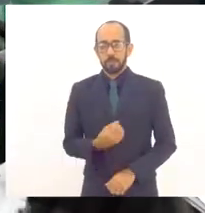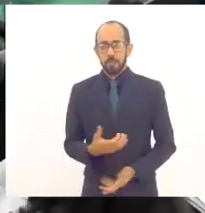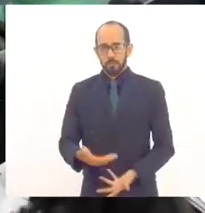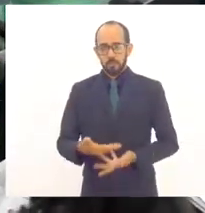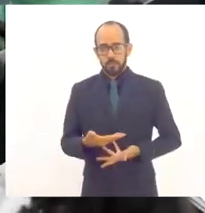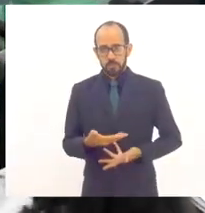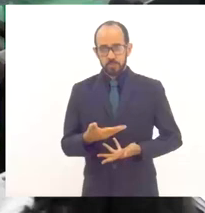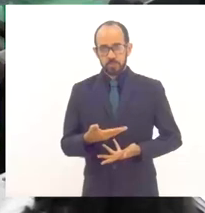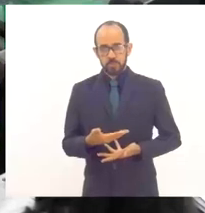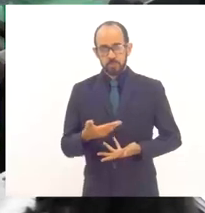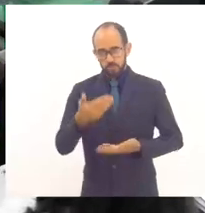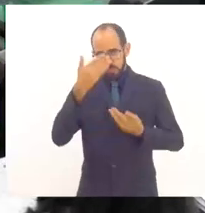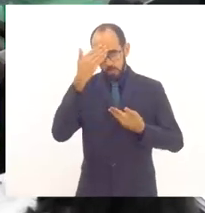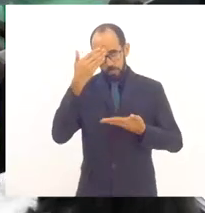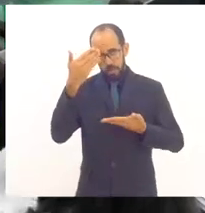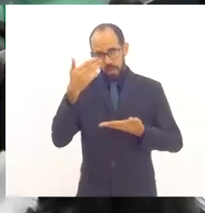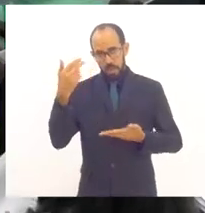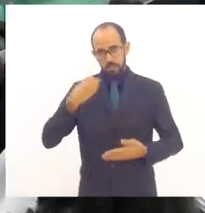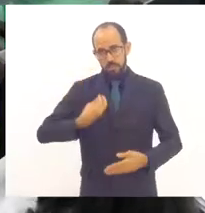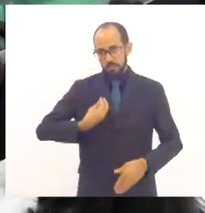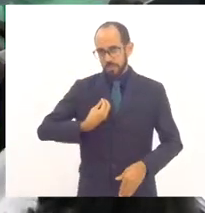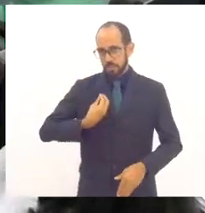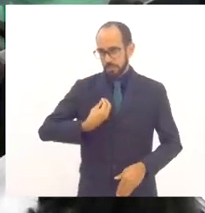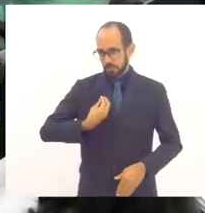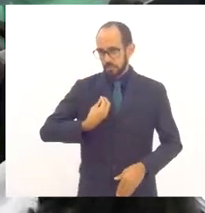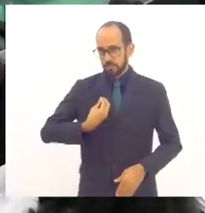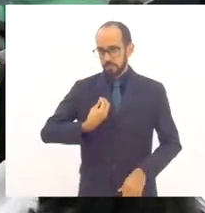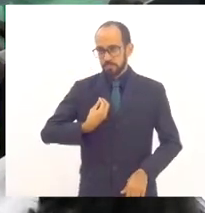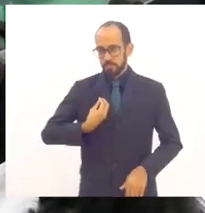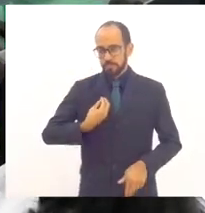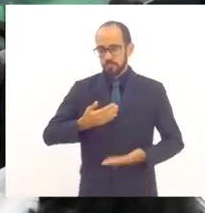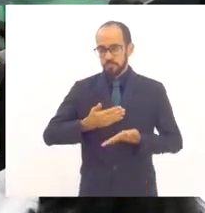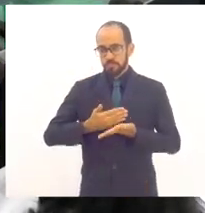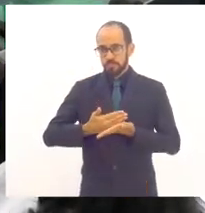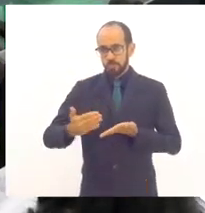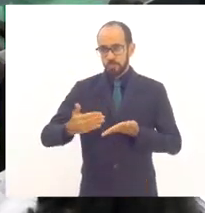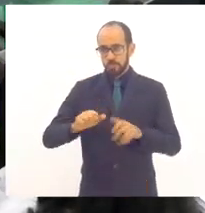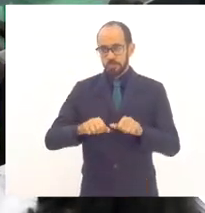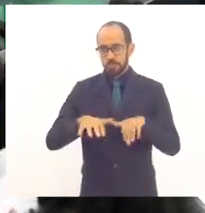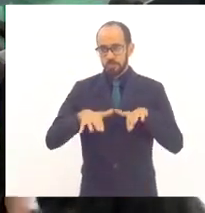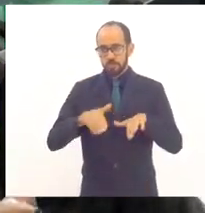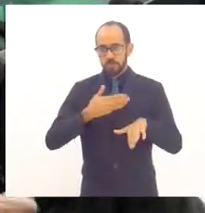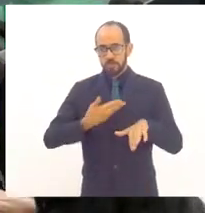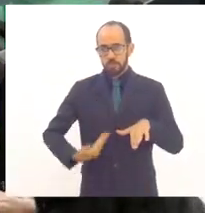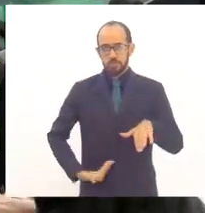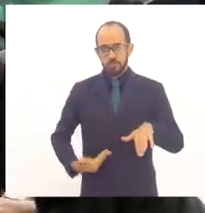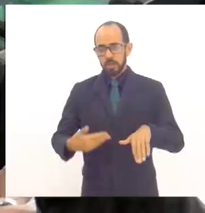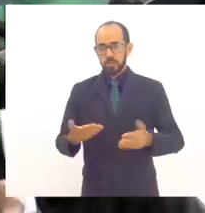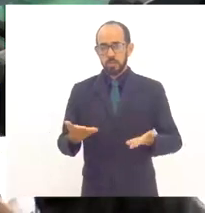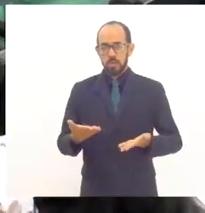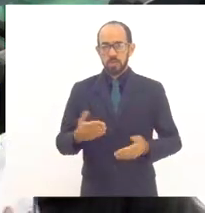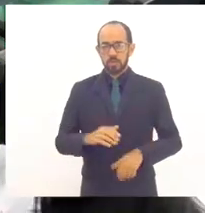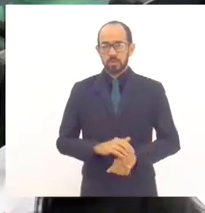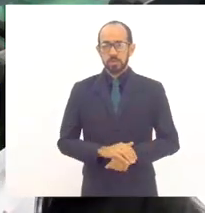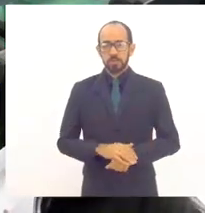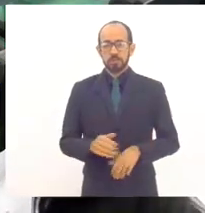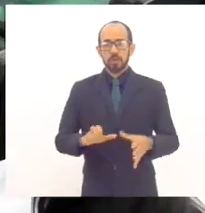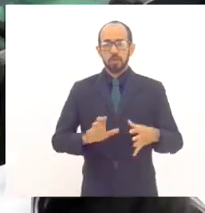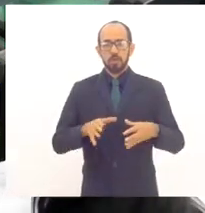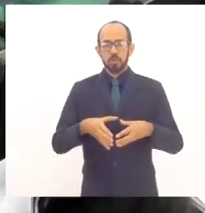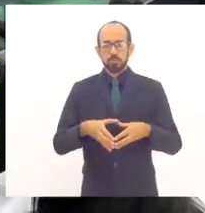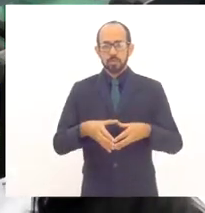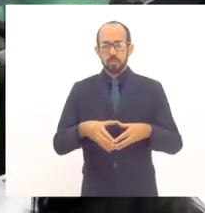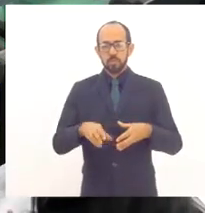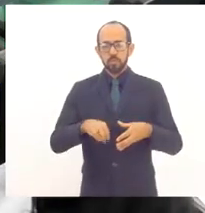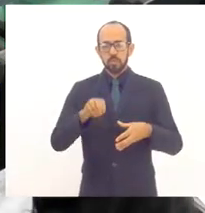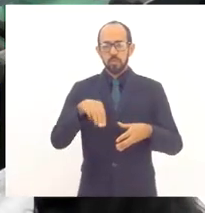Bem-vindos, obrigado pela presença. Vamos dar início a essa audiência pública da Comissão do